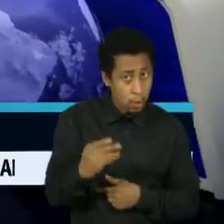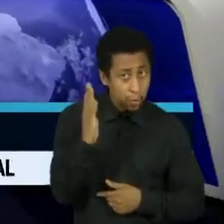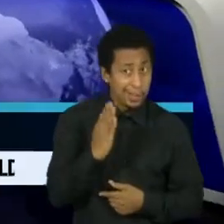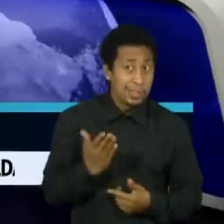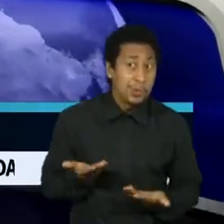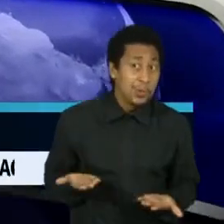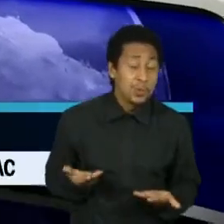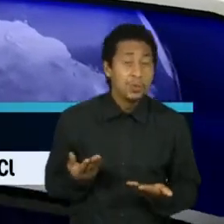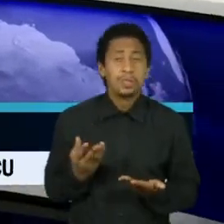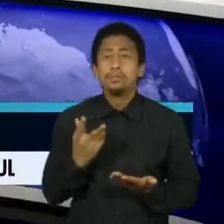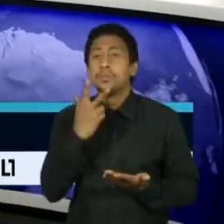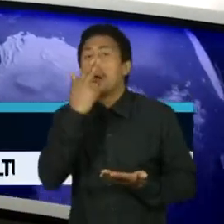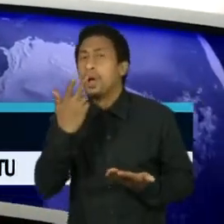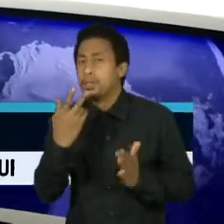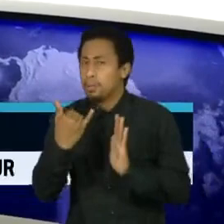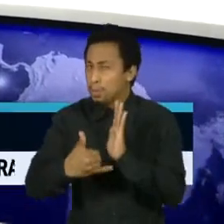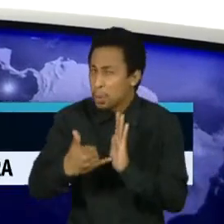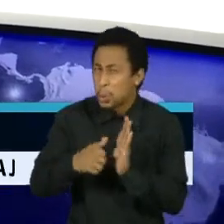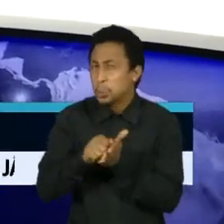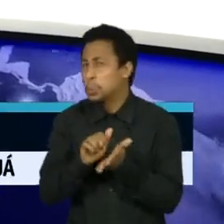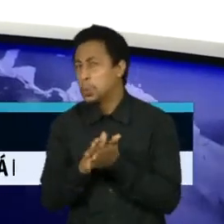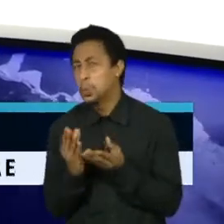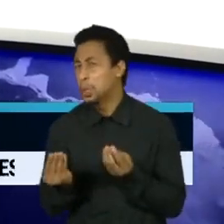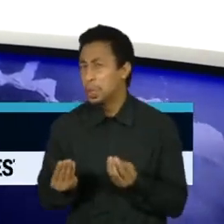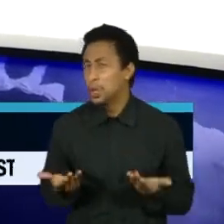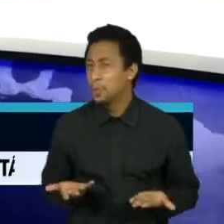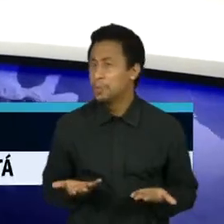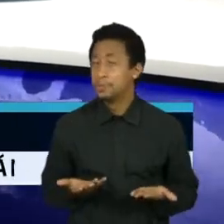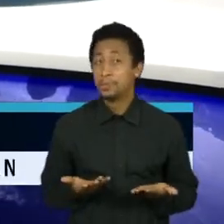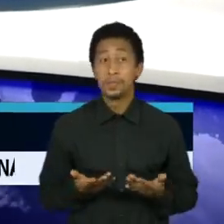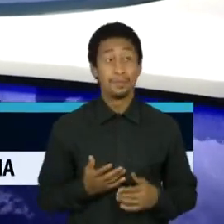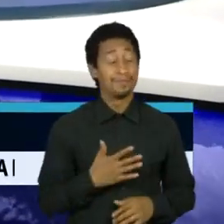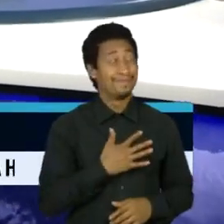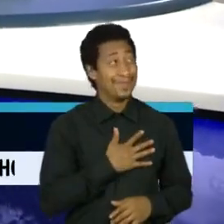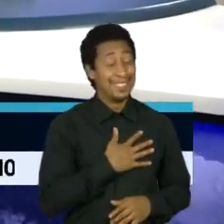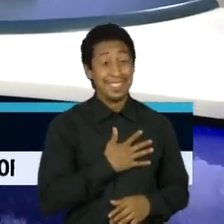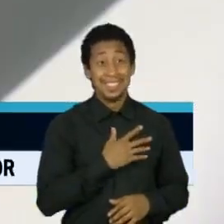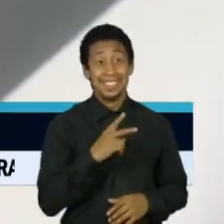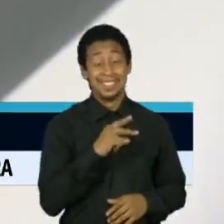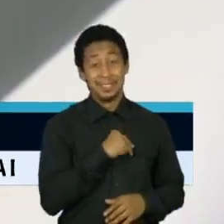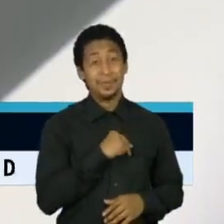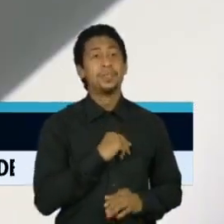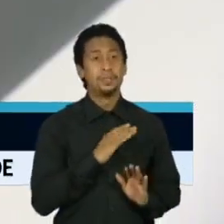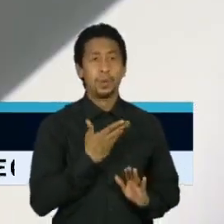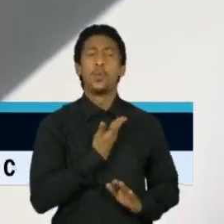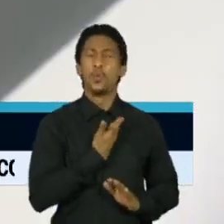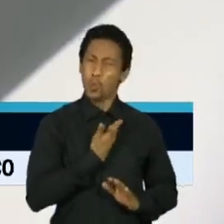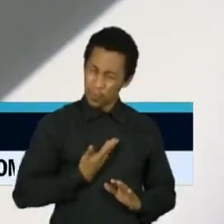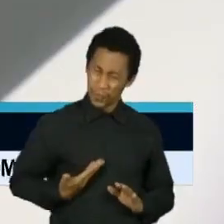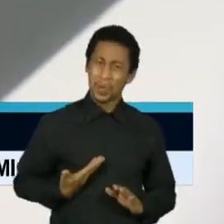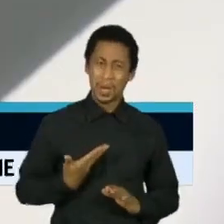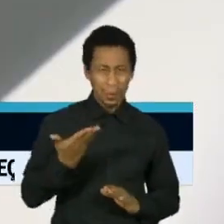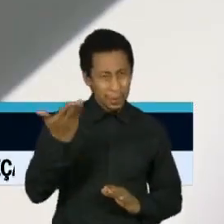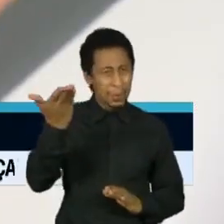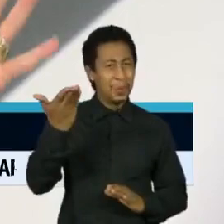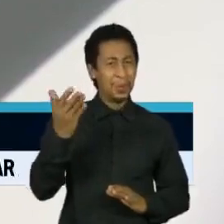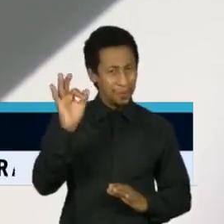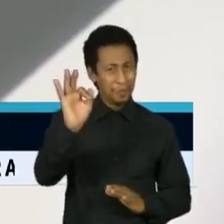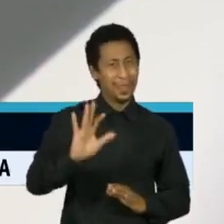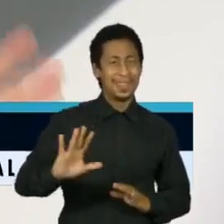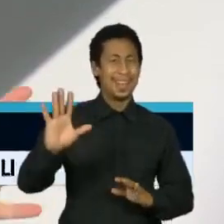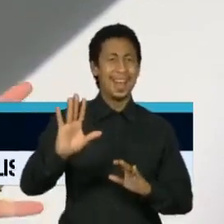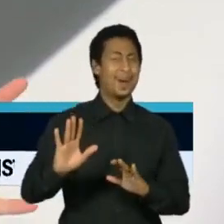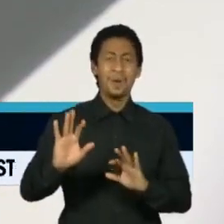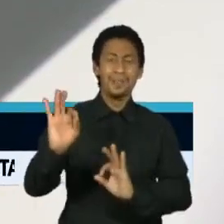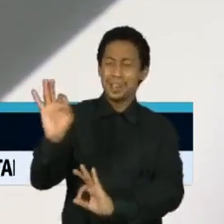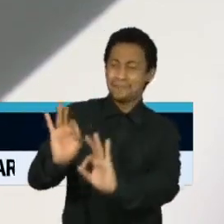do imposto? Eu não consigo nem... É impressionante. Esse governo liberal, ele quer fazer várias coisas que não tem